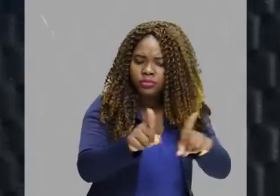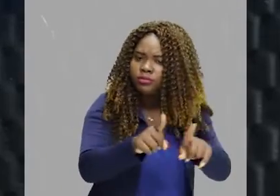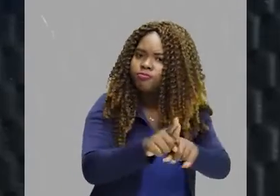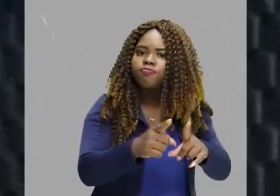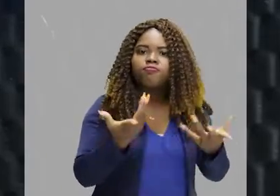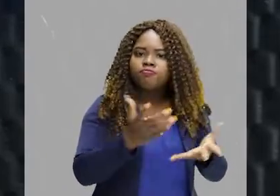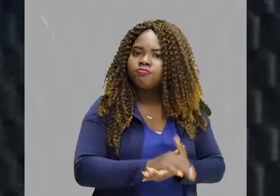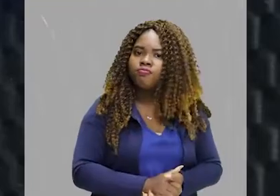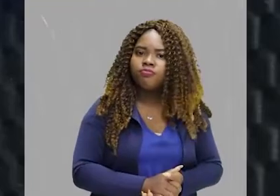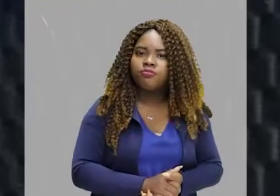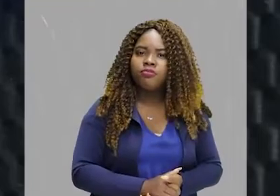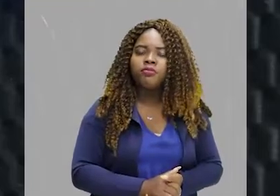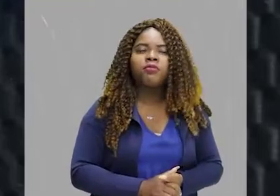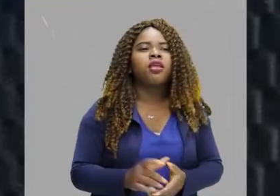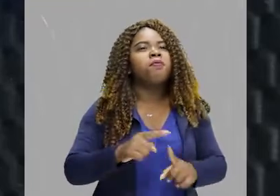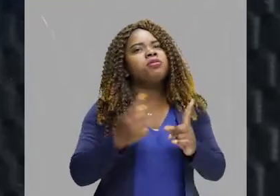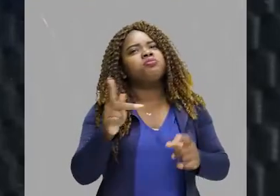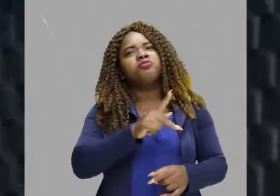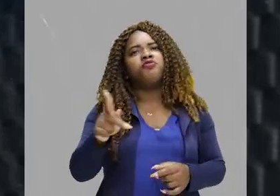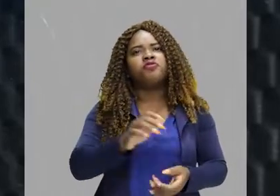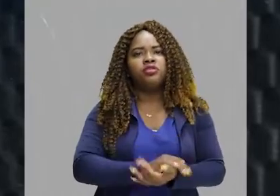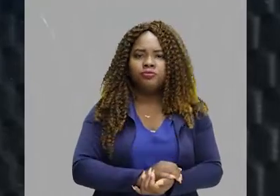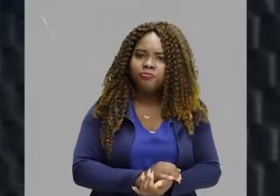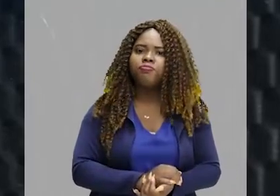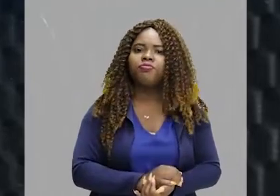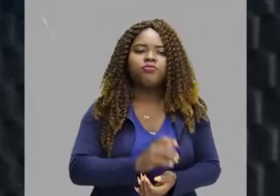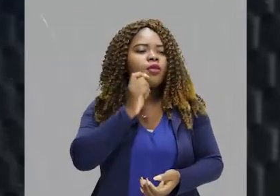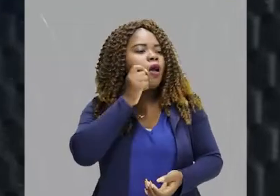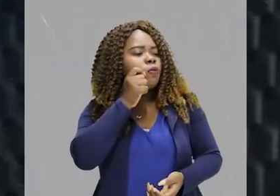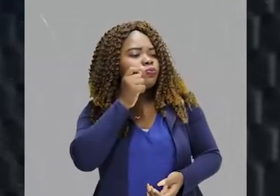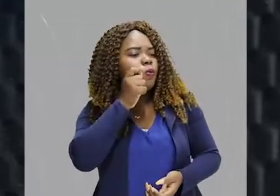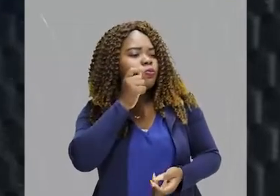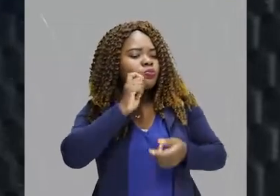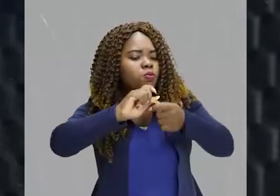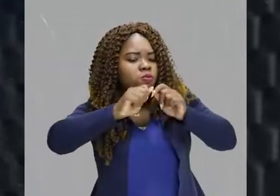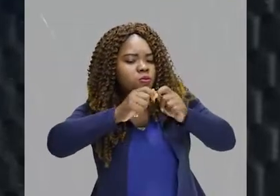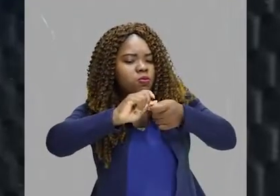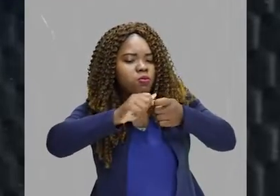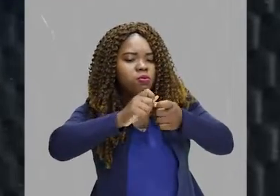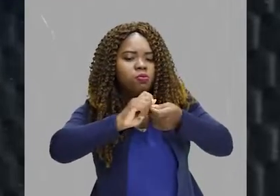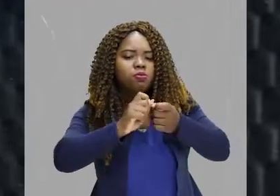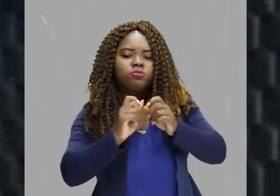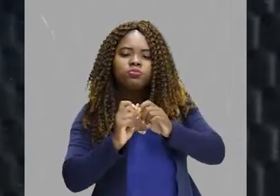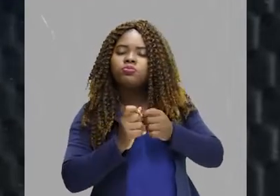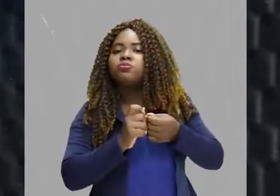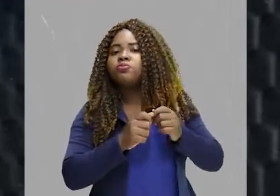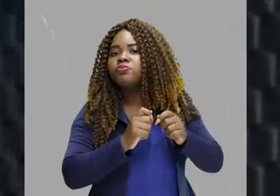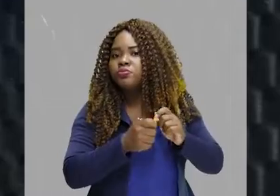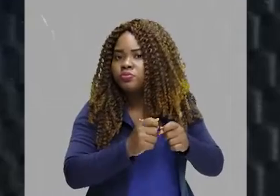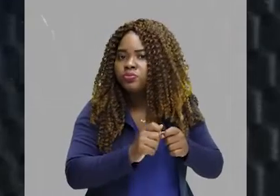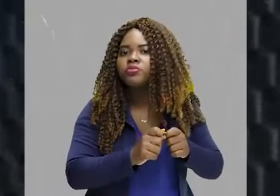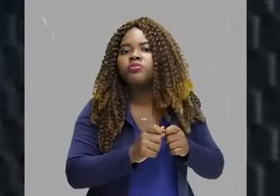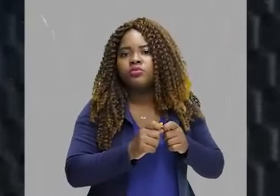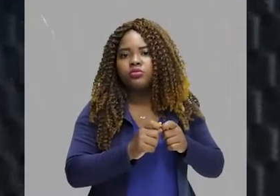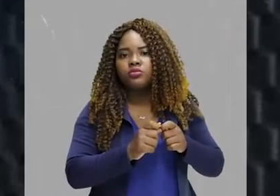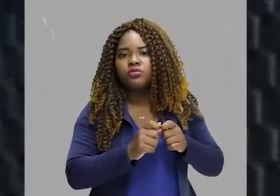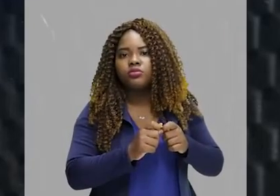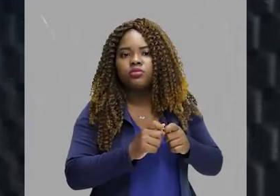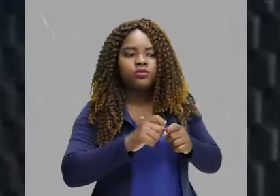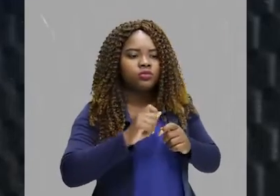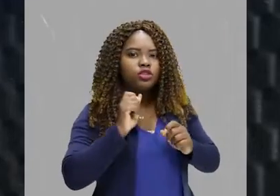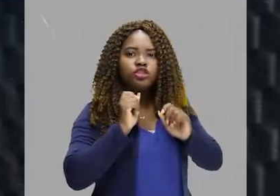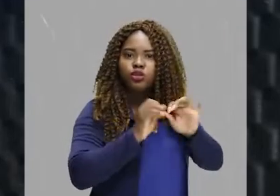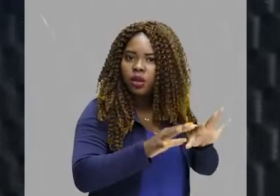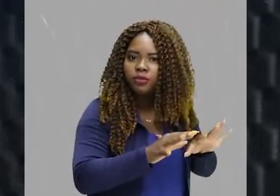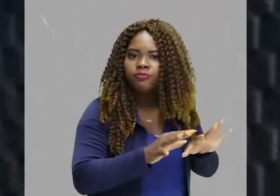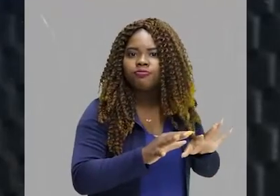aquele papel de bombom que eu deixei de jogar lá na rua, ele vai fazer diferença? Vai. Porque se todo mundo começar a pensar da mesma